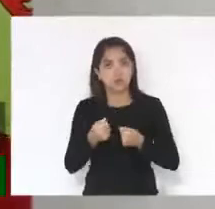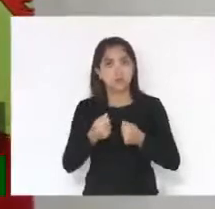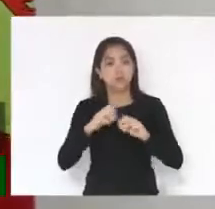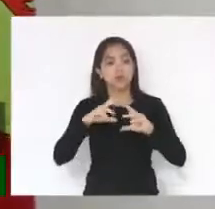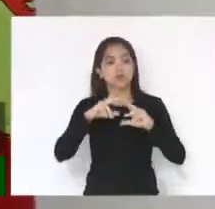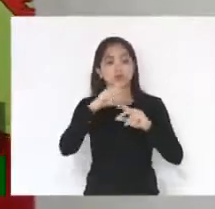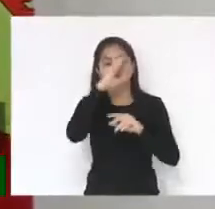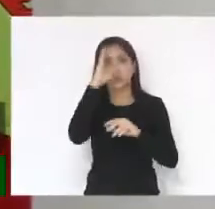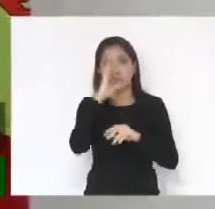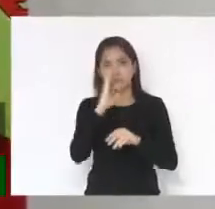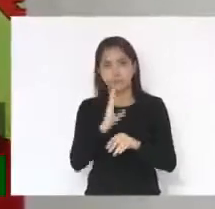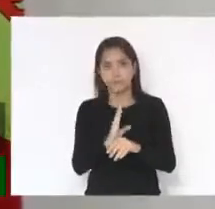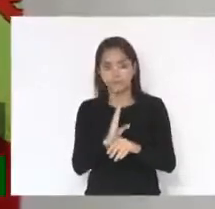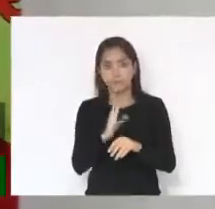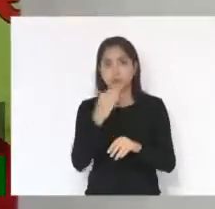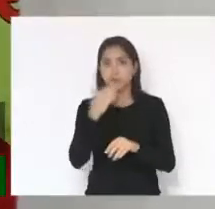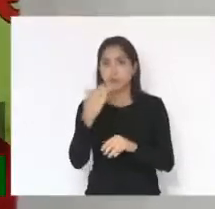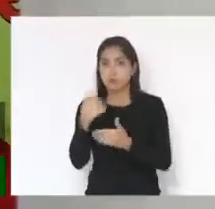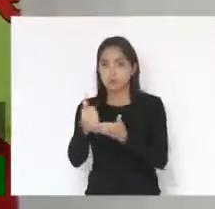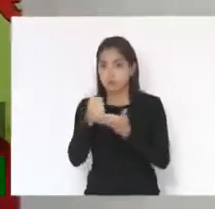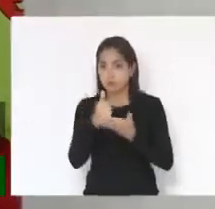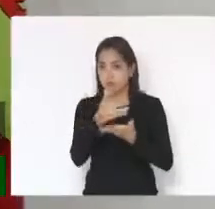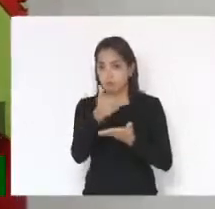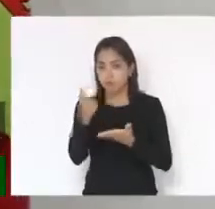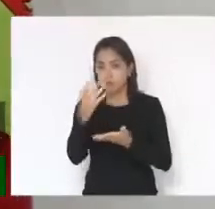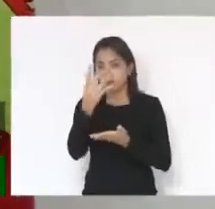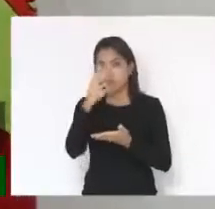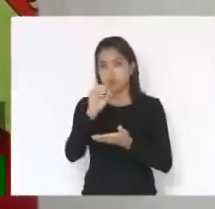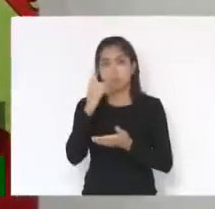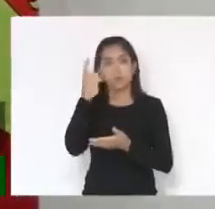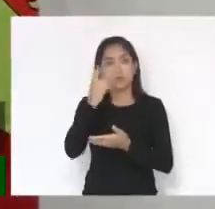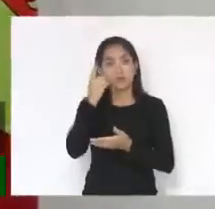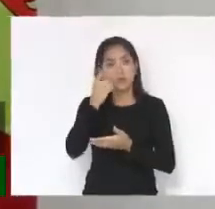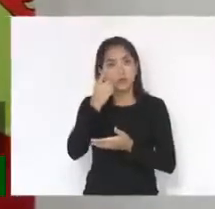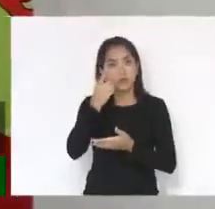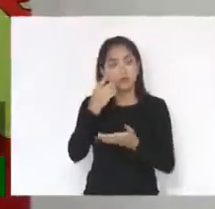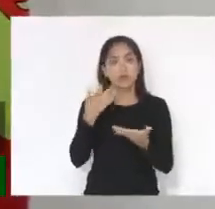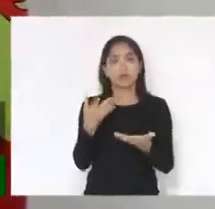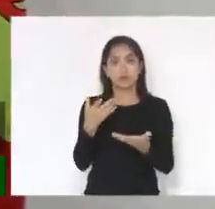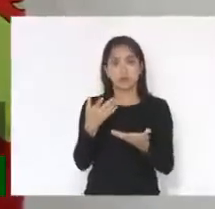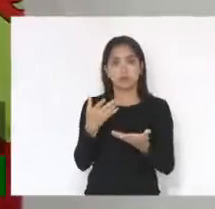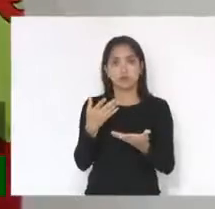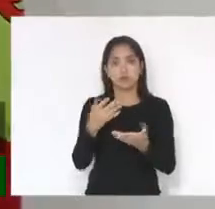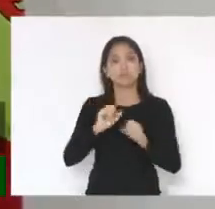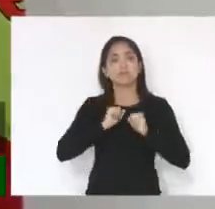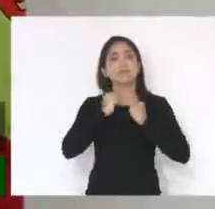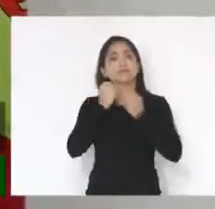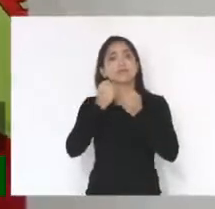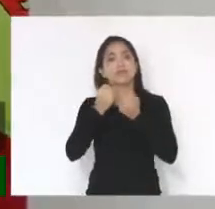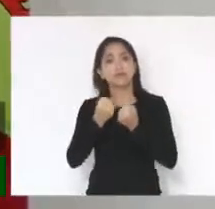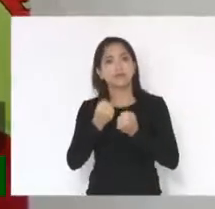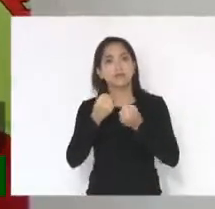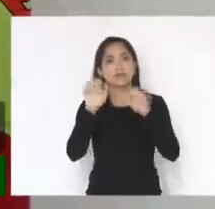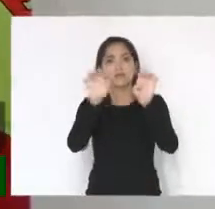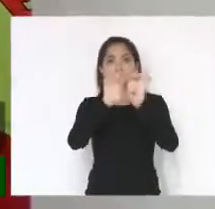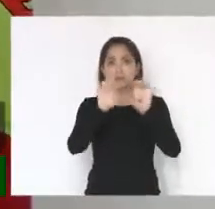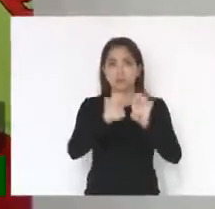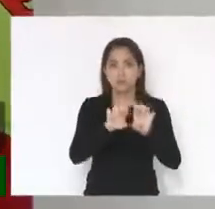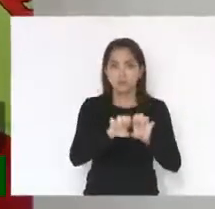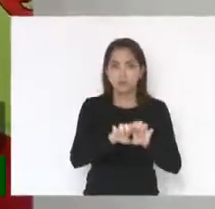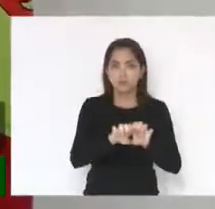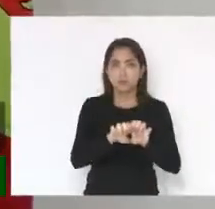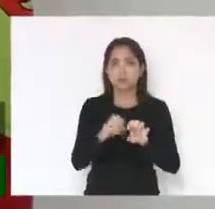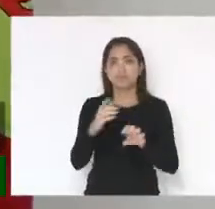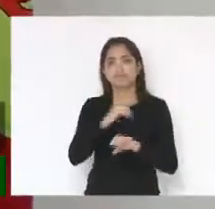todo o Brasil. Peço apoio aos 40 parlamentares para defender a sua estrutura.